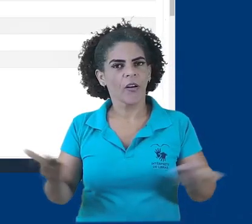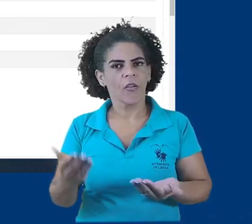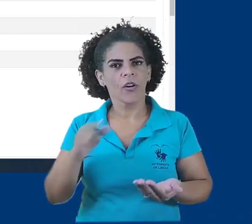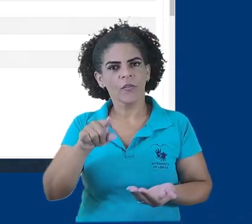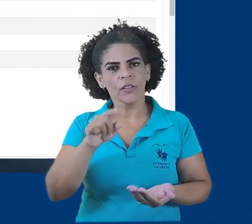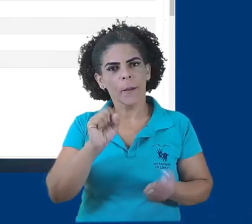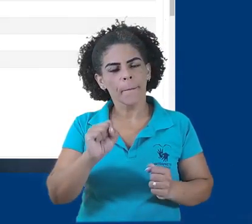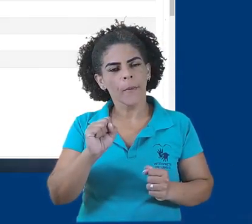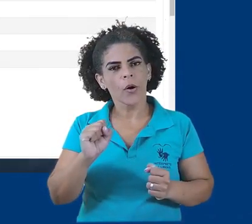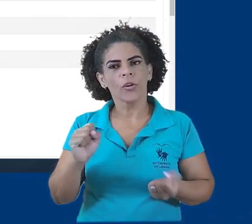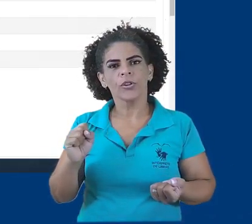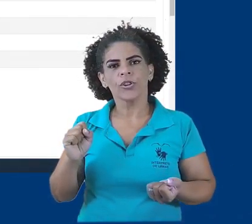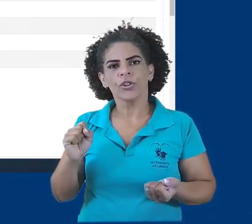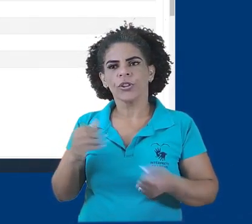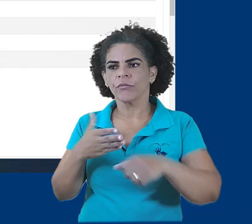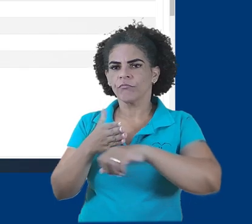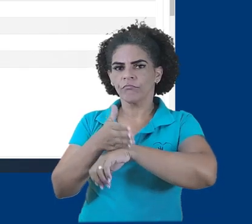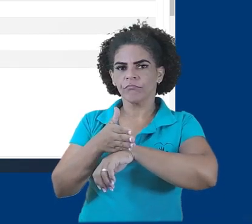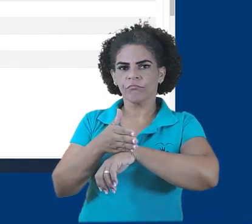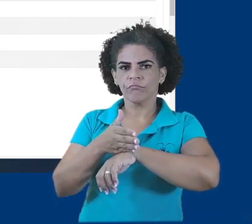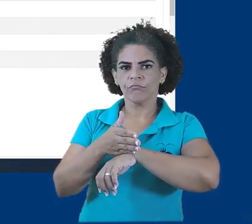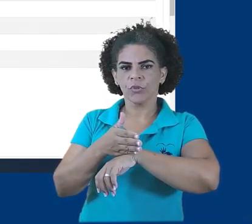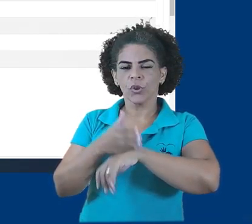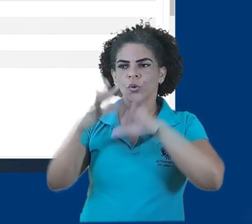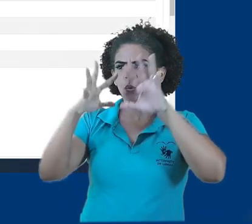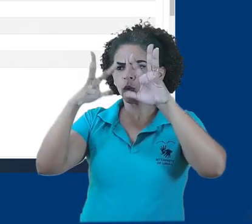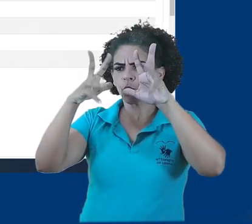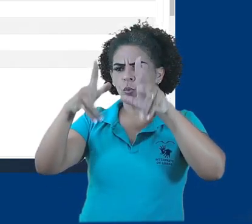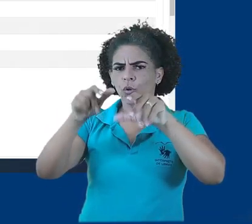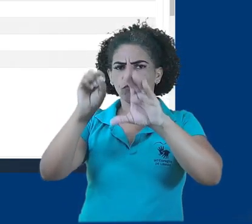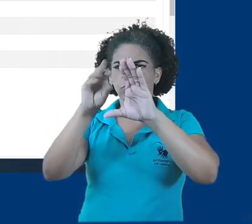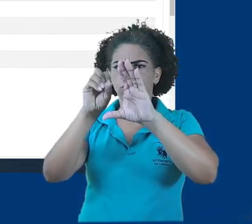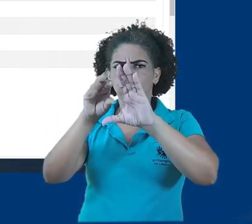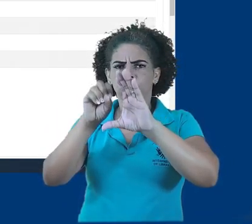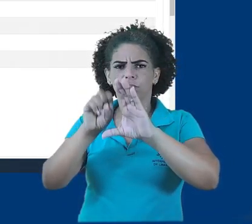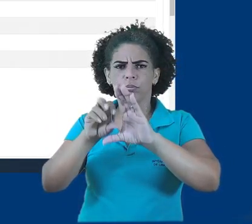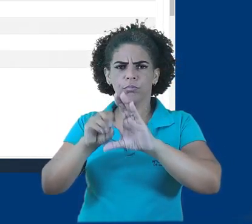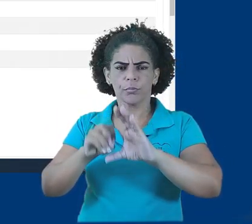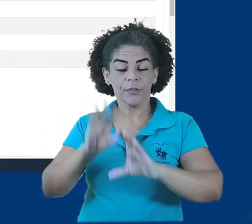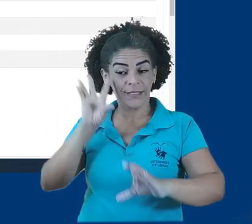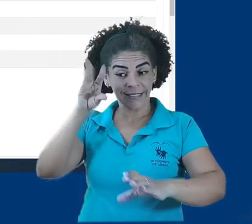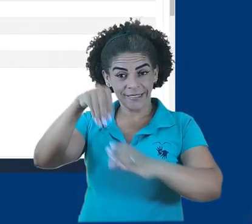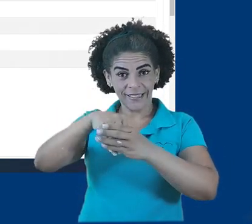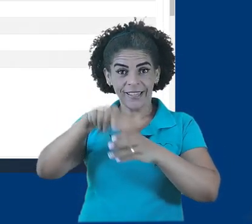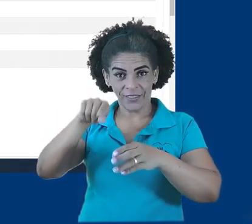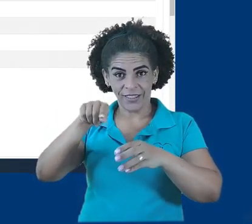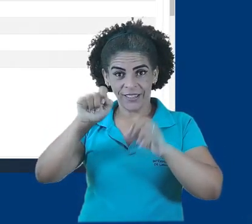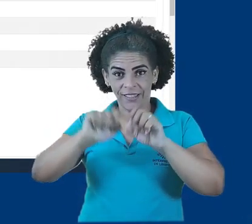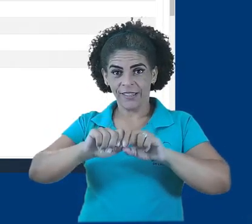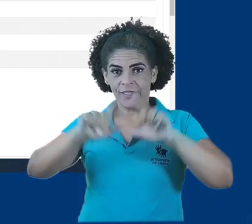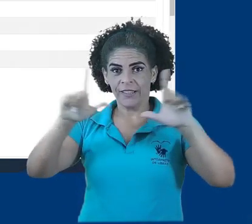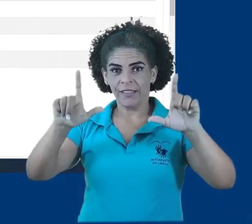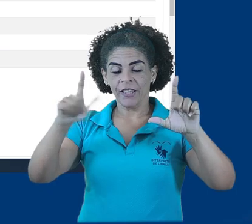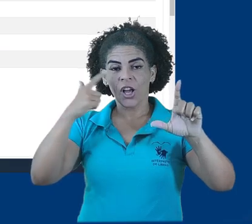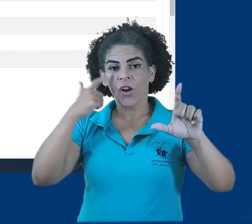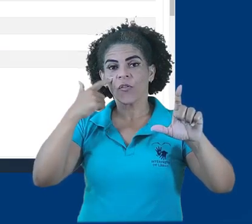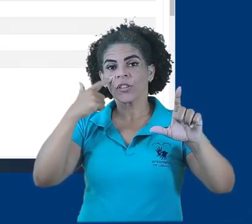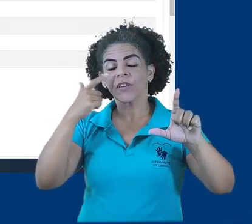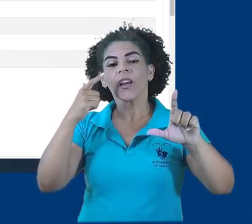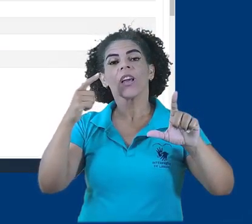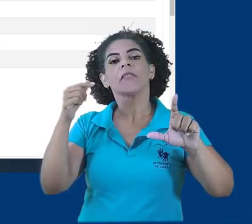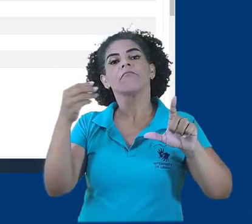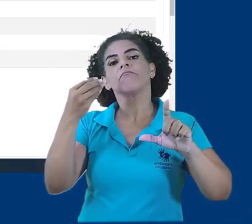podemos acessará a página contendo todos os envios de dentro dessa página vamos